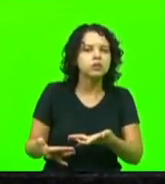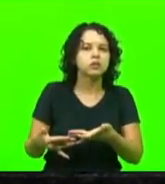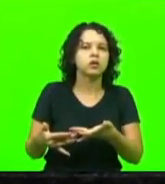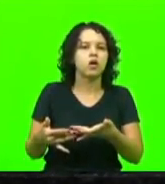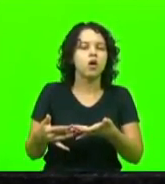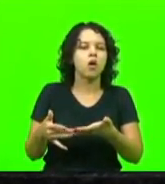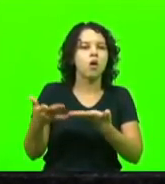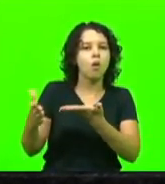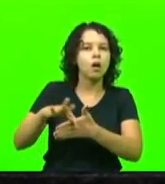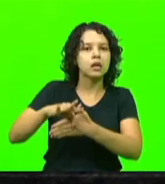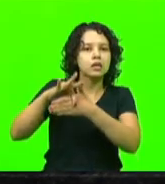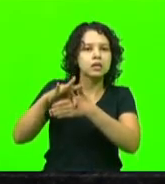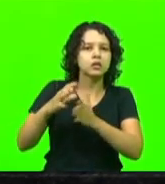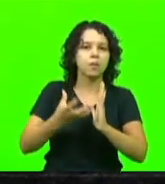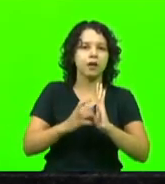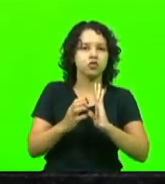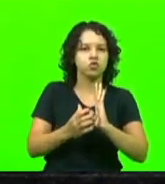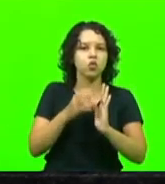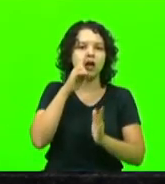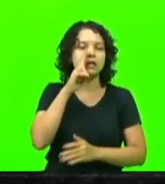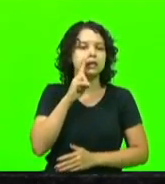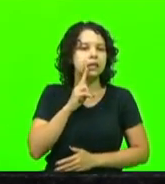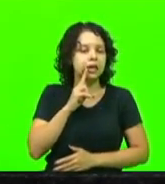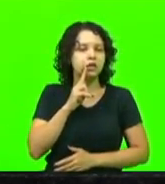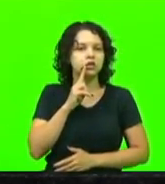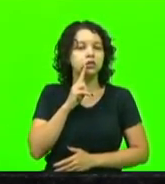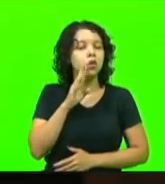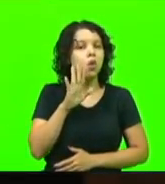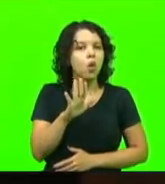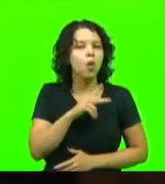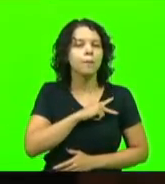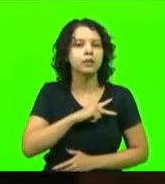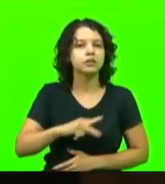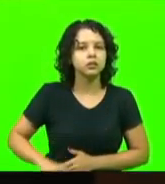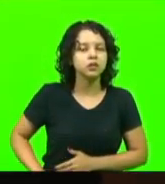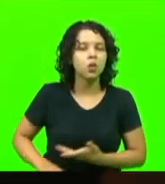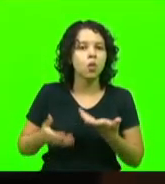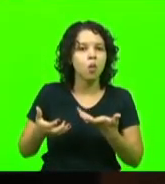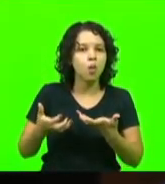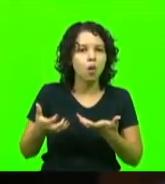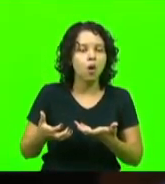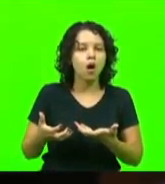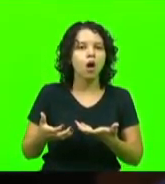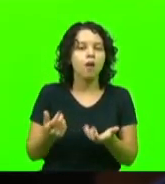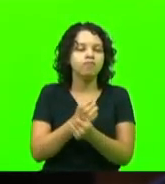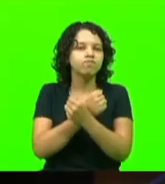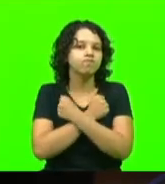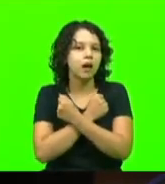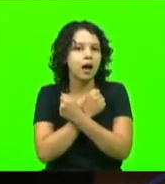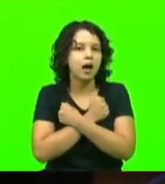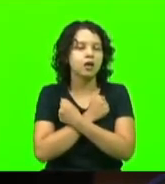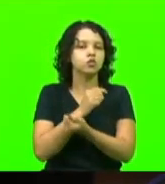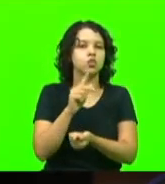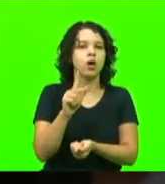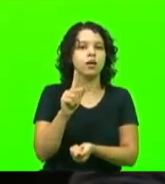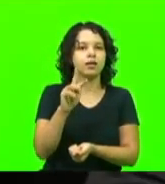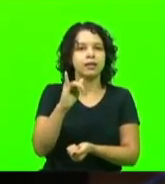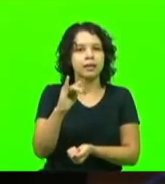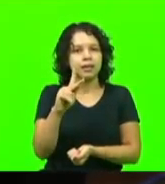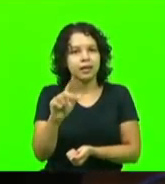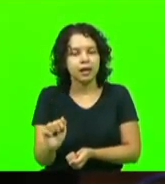do partido, deputado Ivan Nats. Senhor presidente, eu queria mandar aqui um grande abraço para a Kika. Vossa Excelência conhece muito bem a